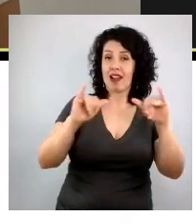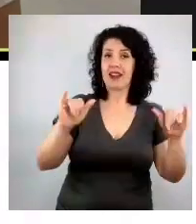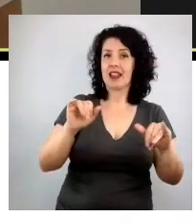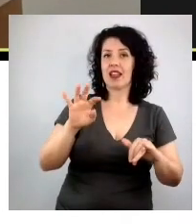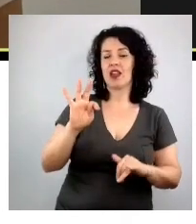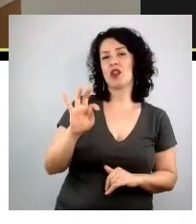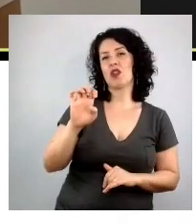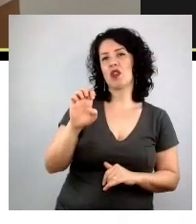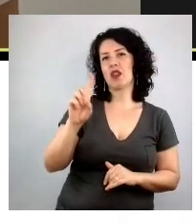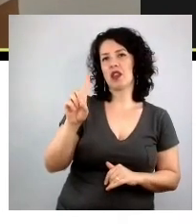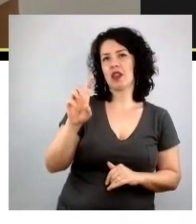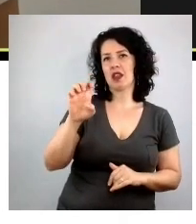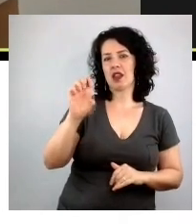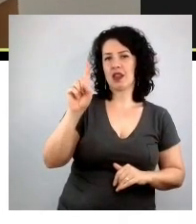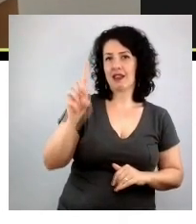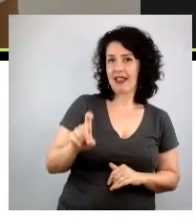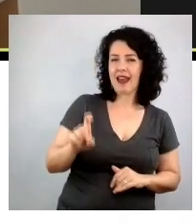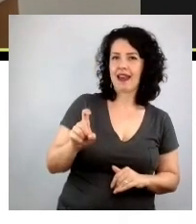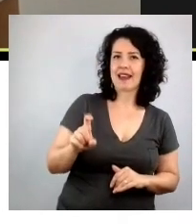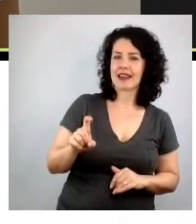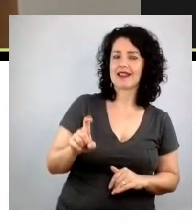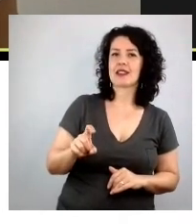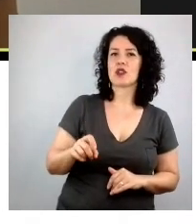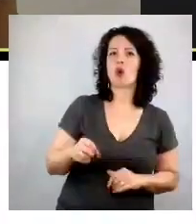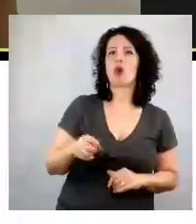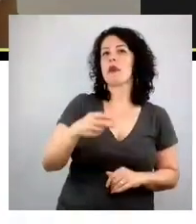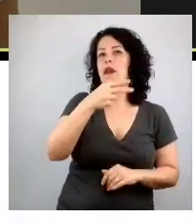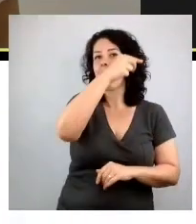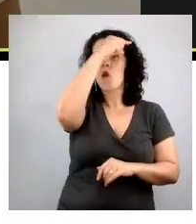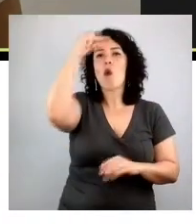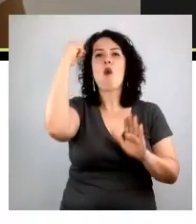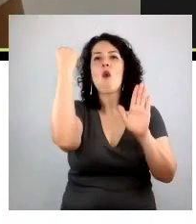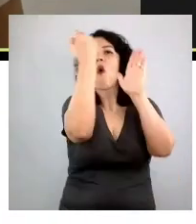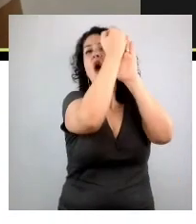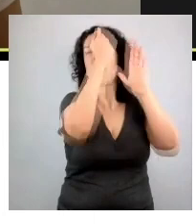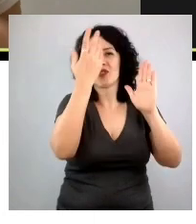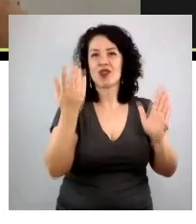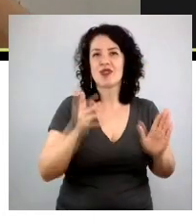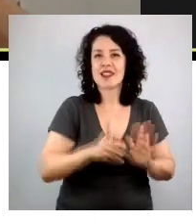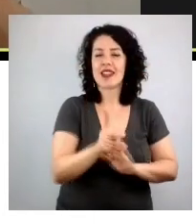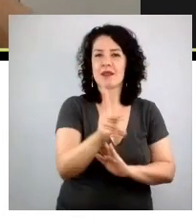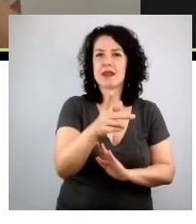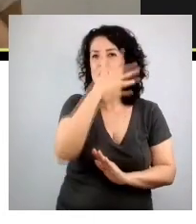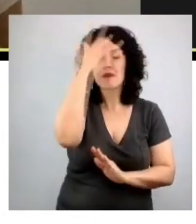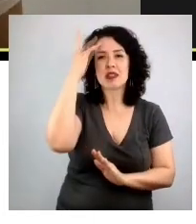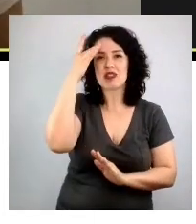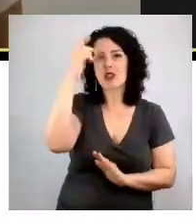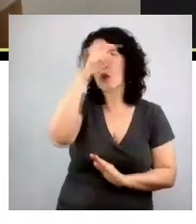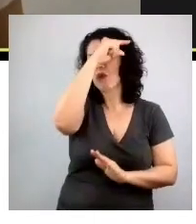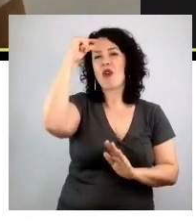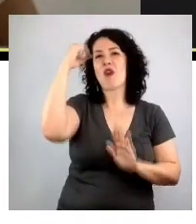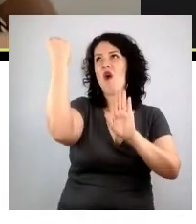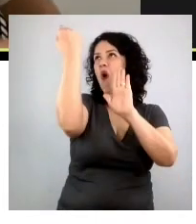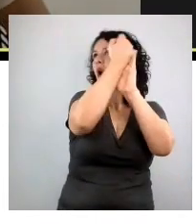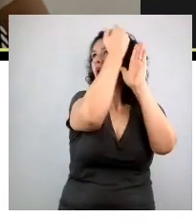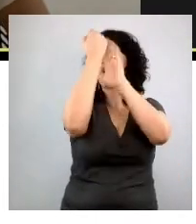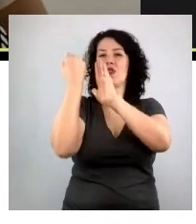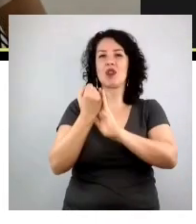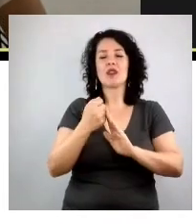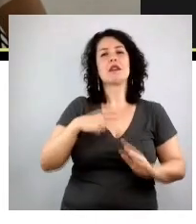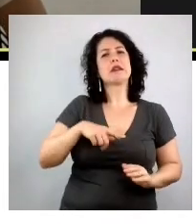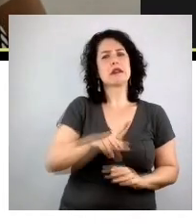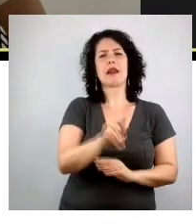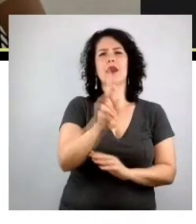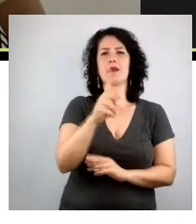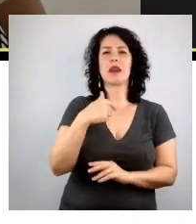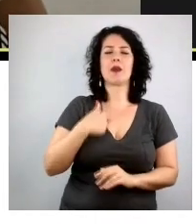muito, assim, que as pessoas me rotulam muito. E eu dei o exemplo de Coca-Cola, né? Às vezes você faz um estrogonofe e